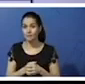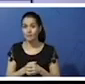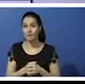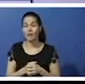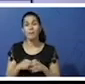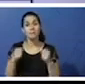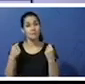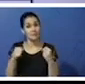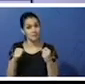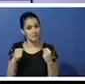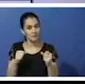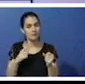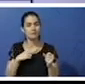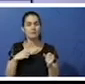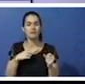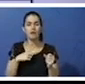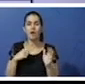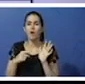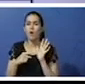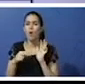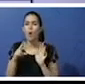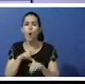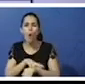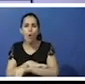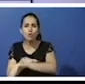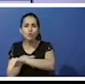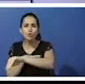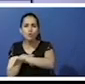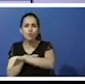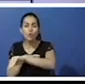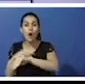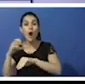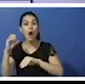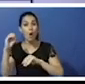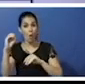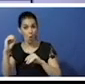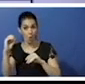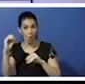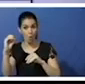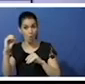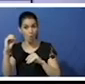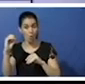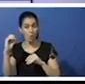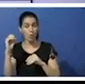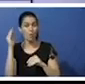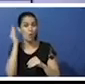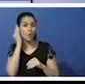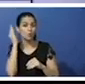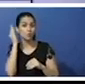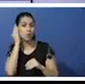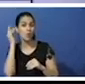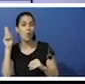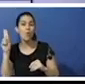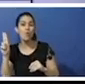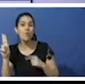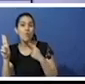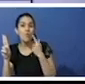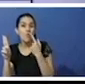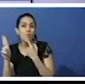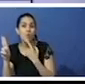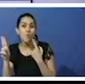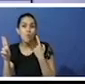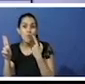pistas visuais. O roxinho vai ser o O com o som do U. Quando eu